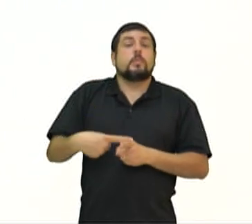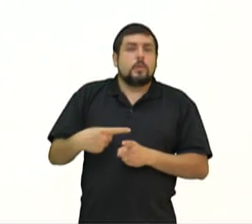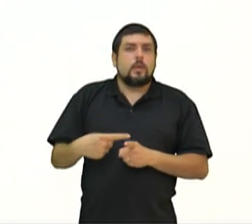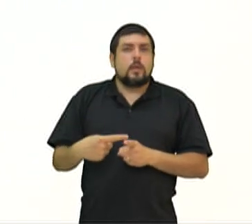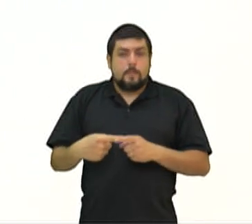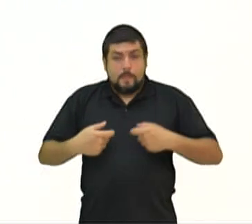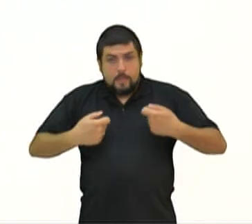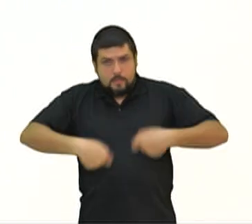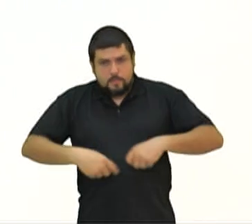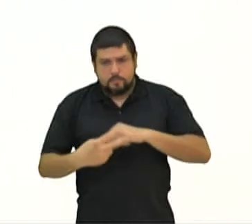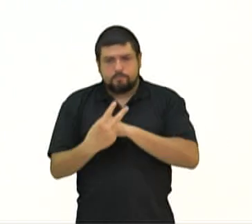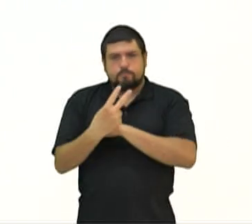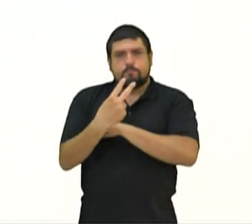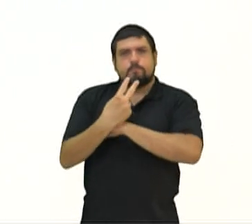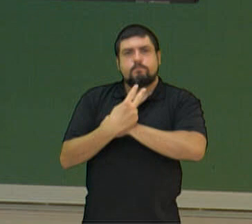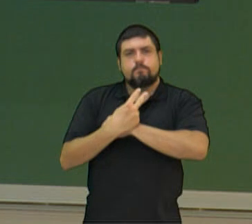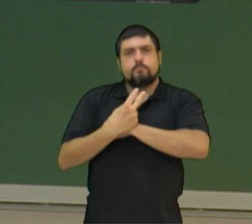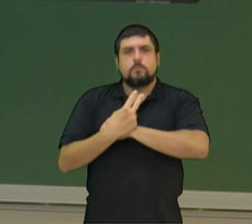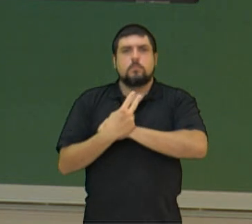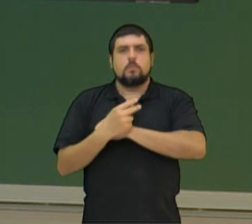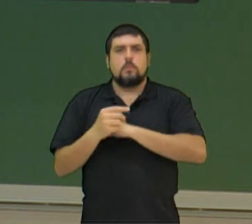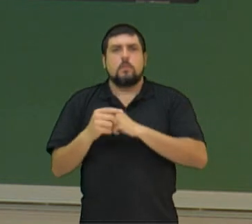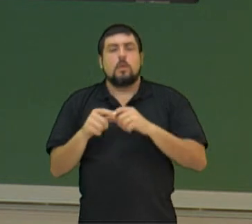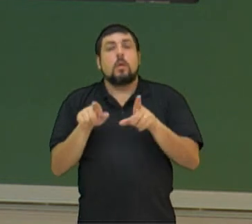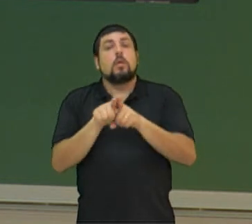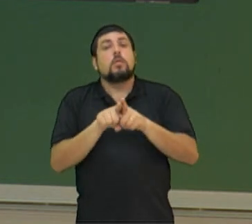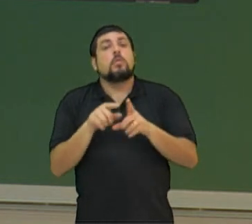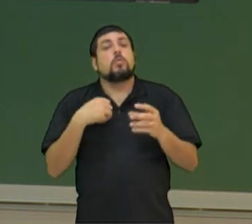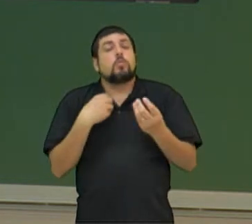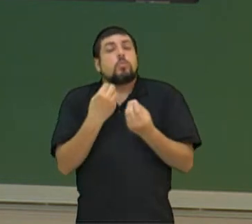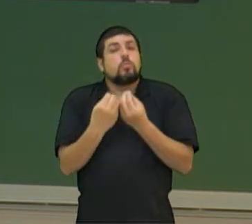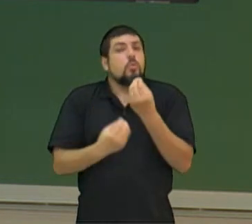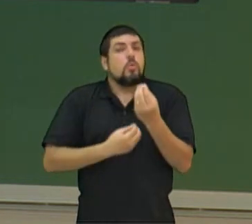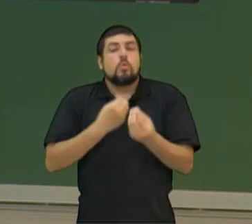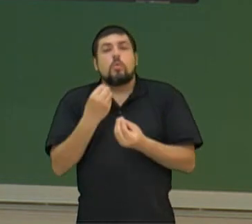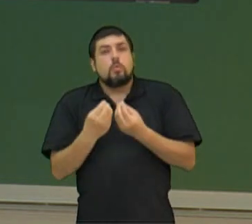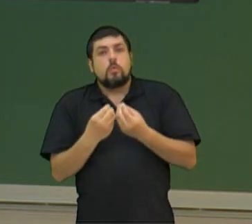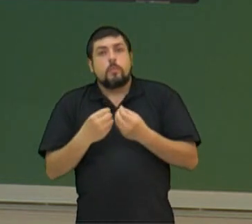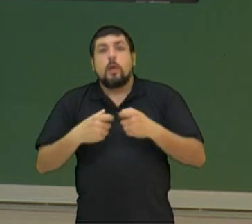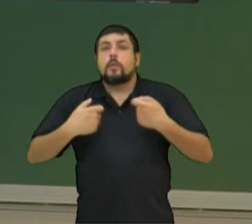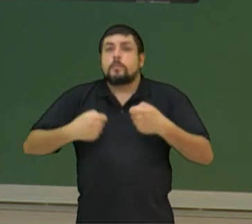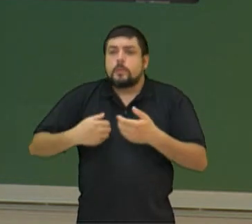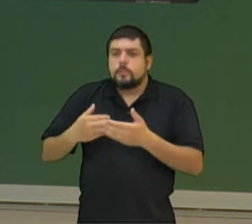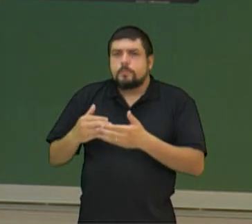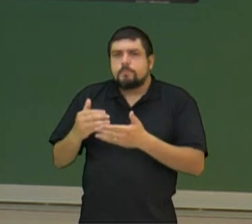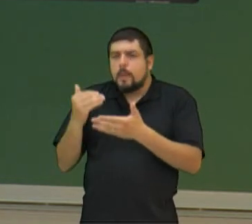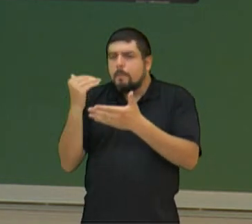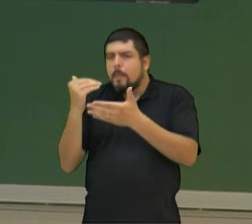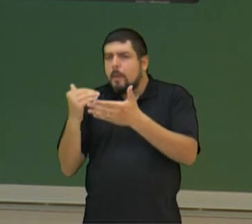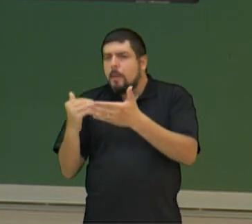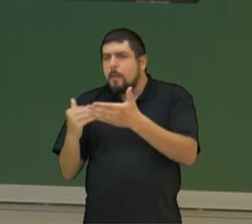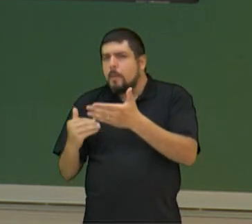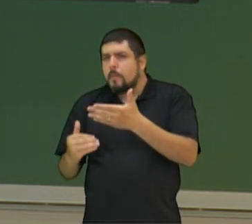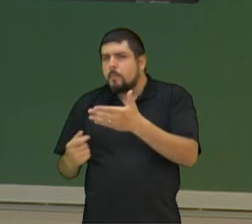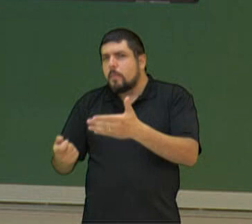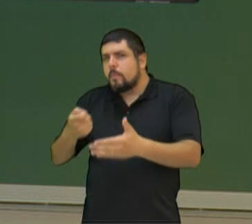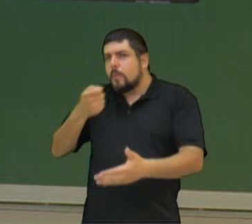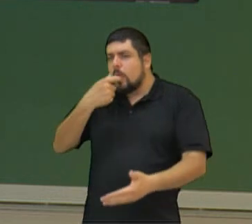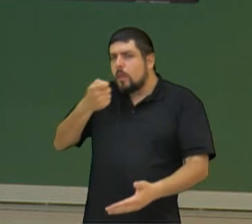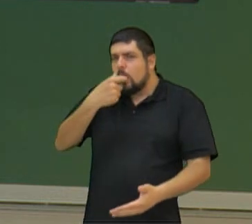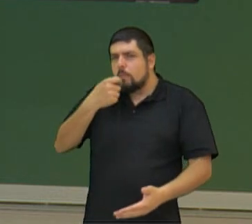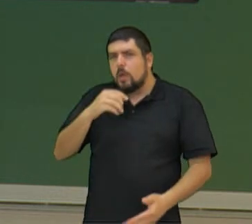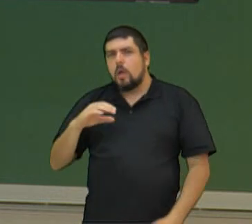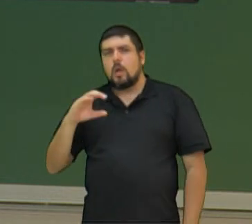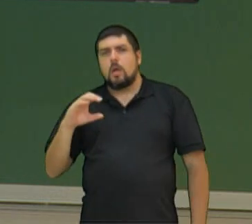alguns cuidados e porque ela vai ter que tomar uma série de medicamentos, tá, chamados coquetéis, que